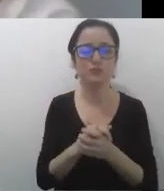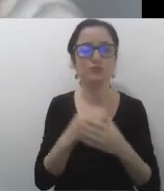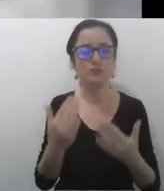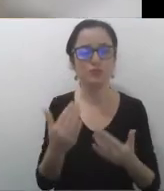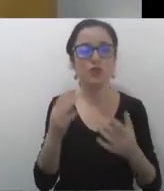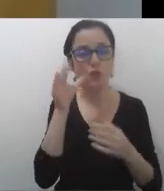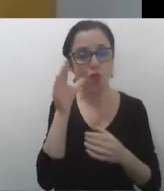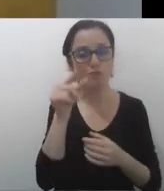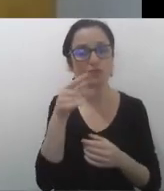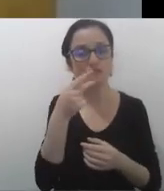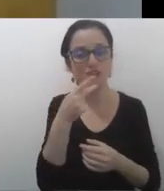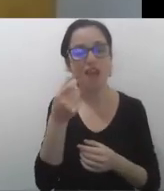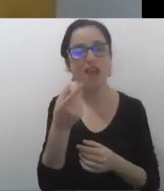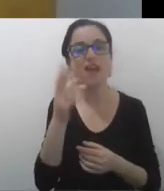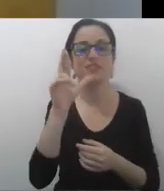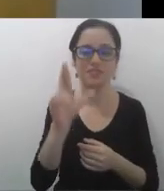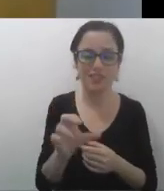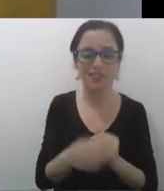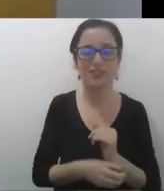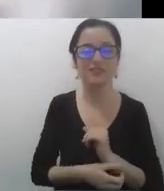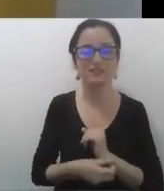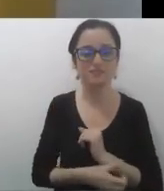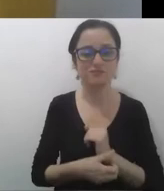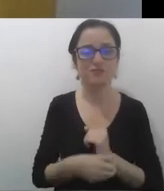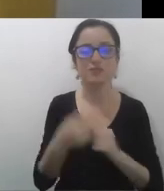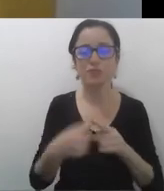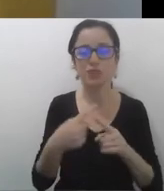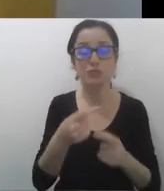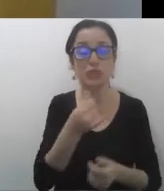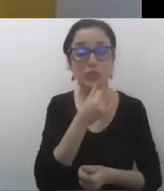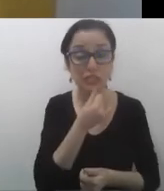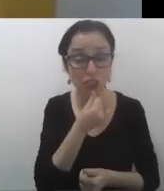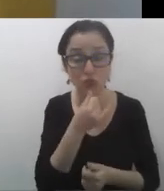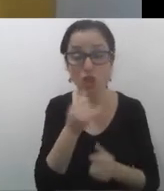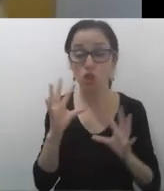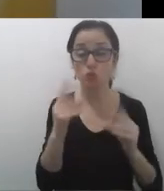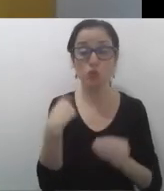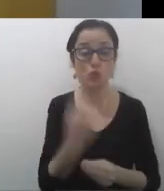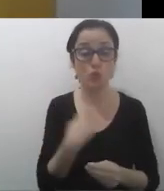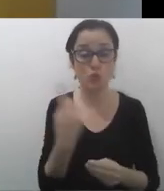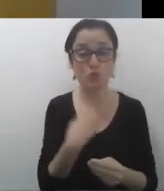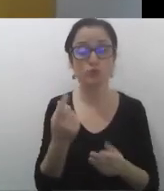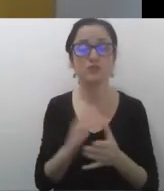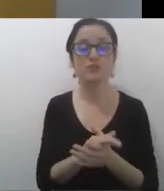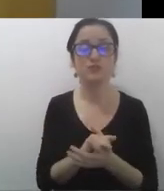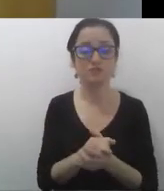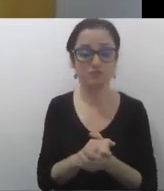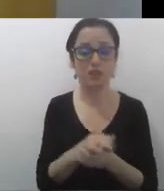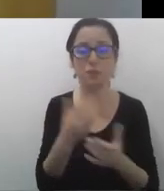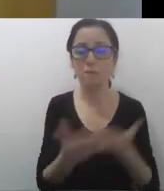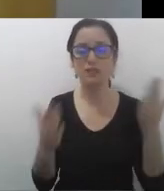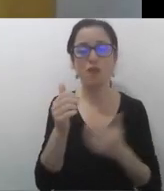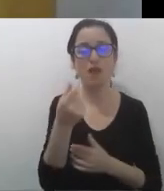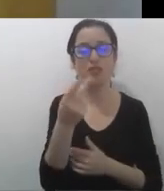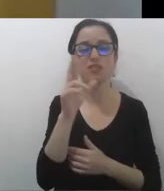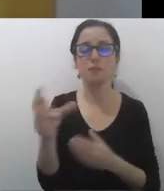né? Foi curioso você falar do André Stolarski, porque foi uma tristeza, eu acho que para todos nós, né? A